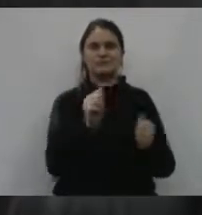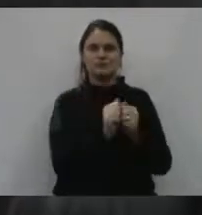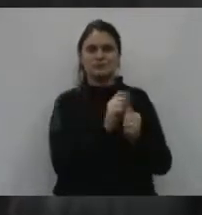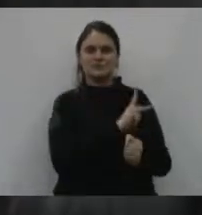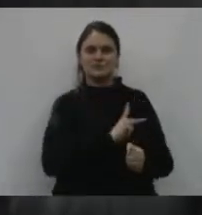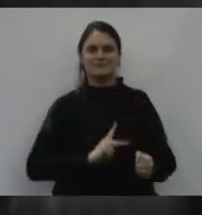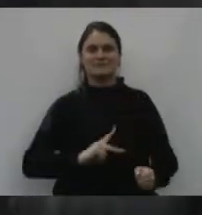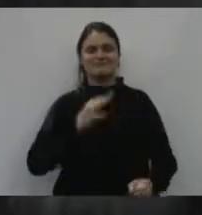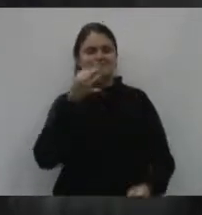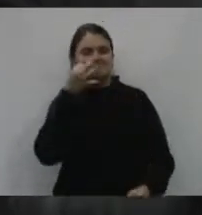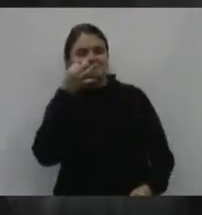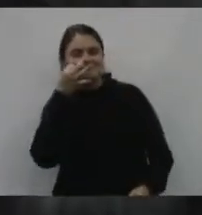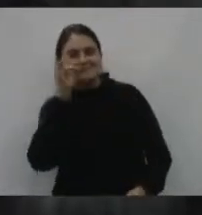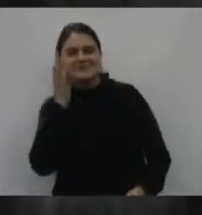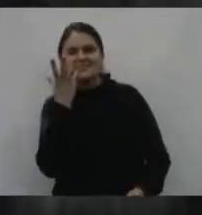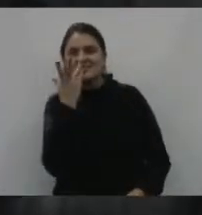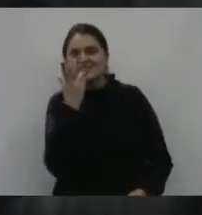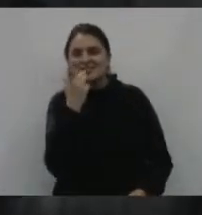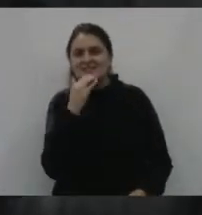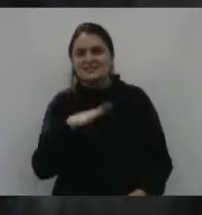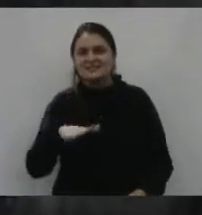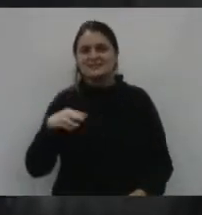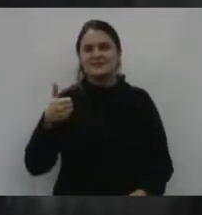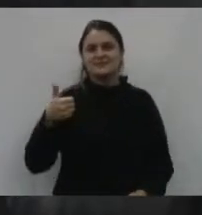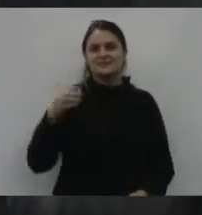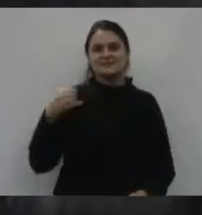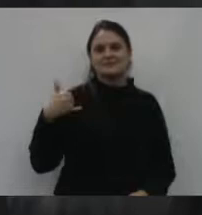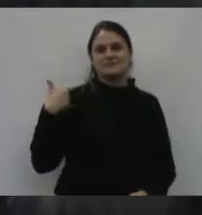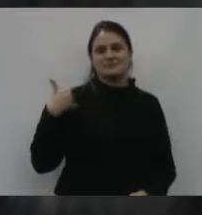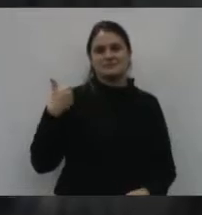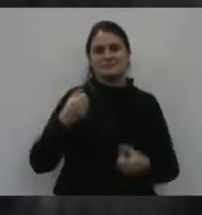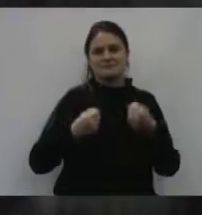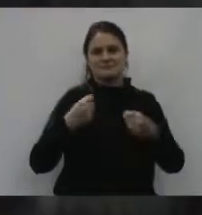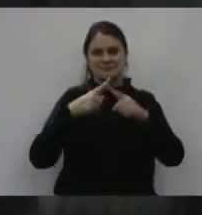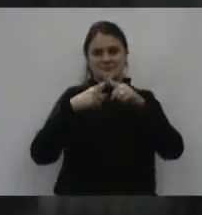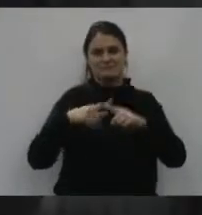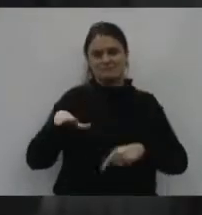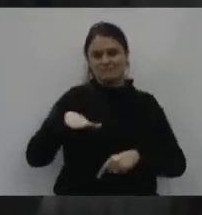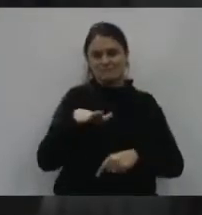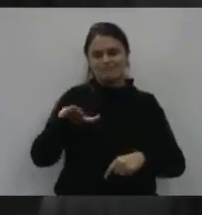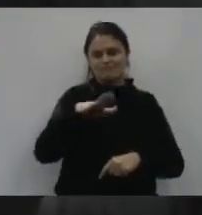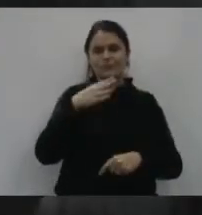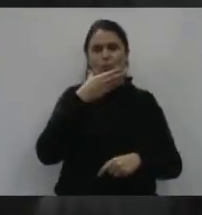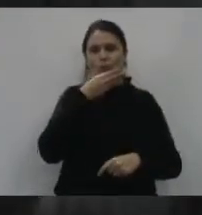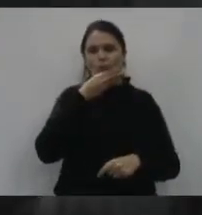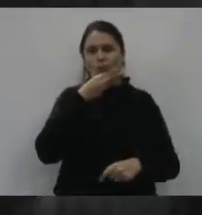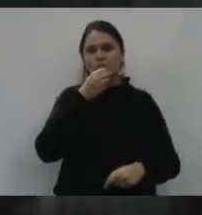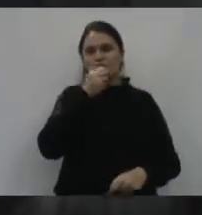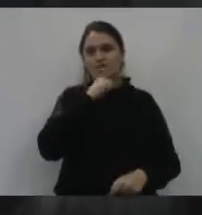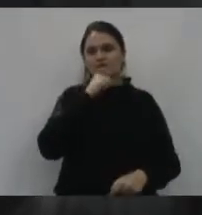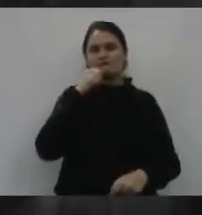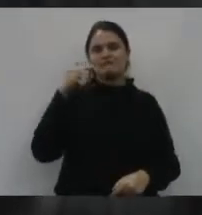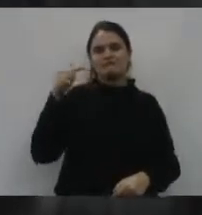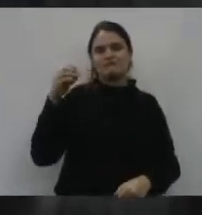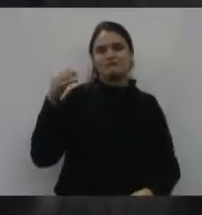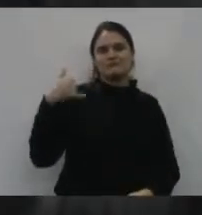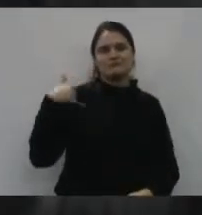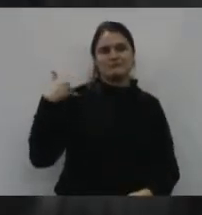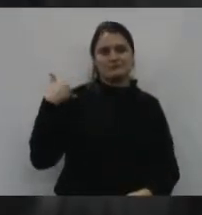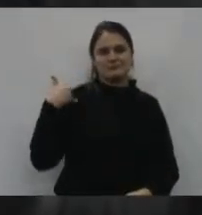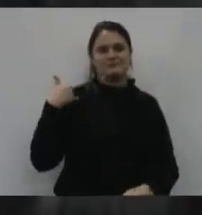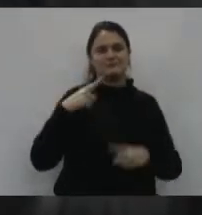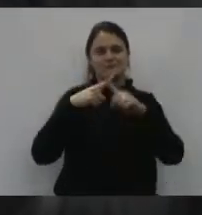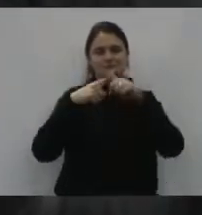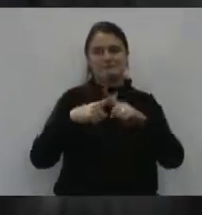conosco também, lá nós vimos desde de crianças de 10 aninhos competindo Há senhores de 70 anos de idade participando